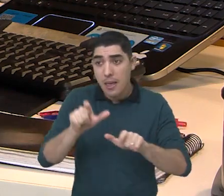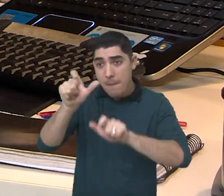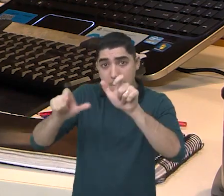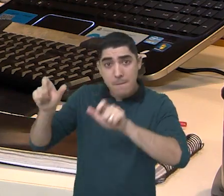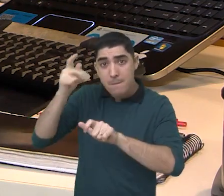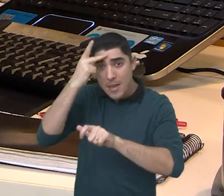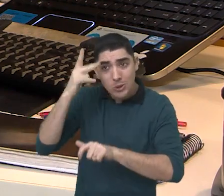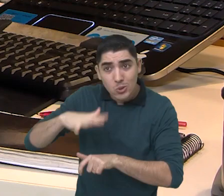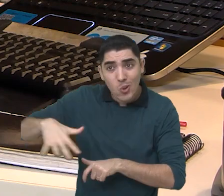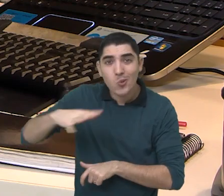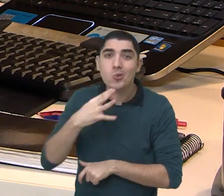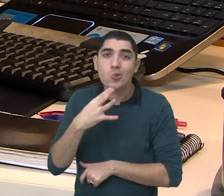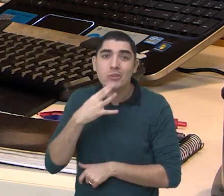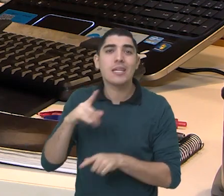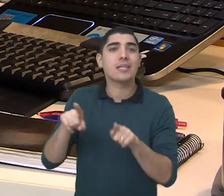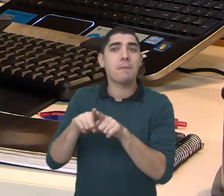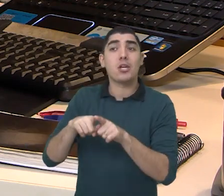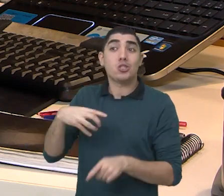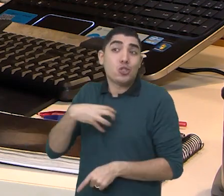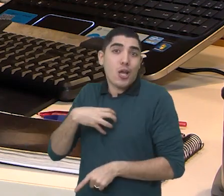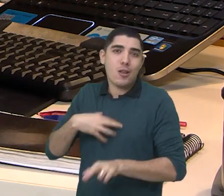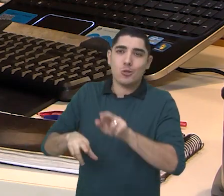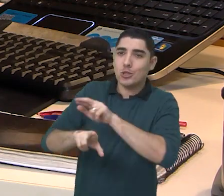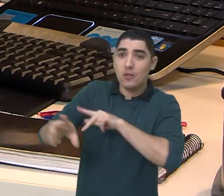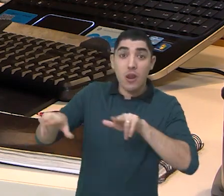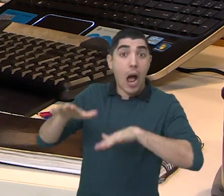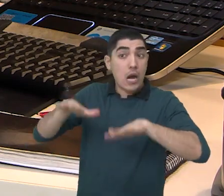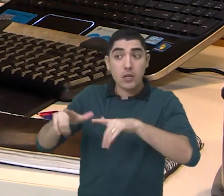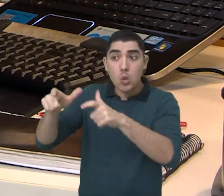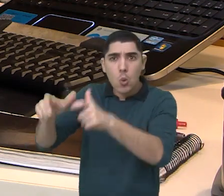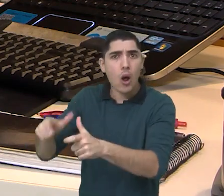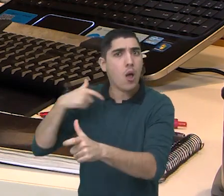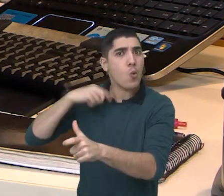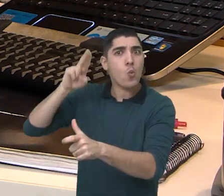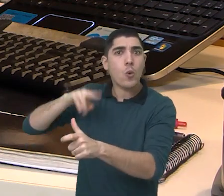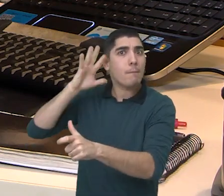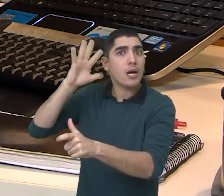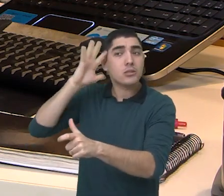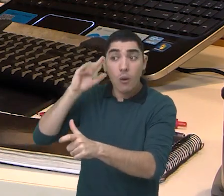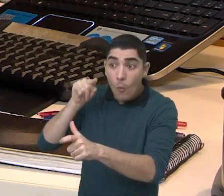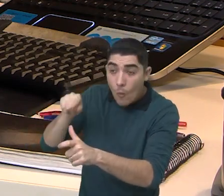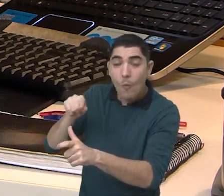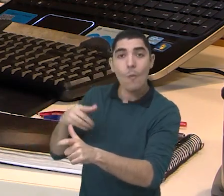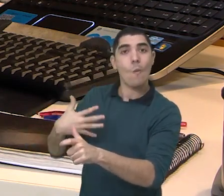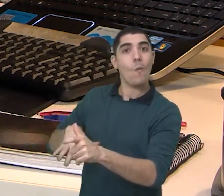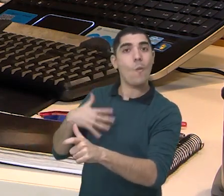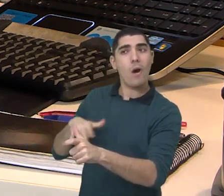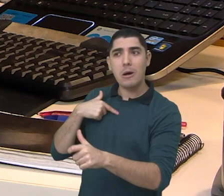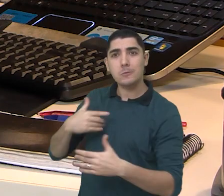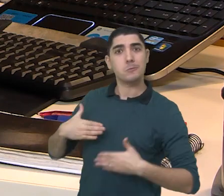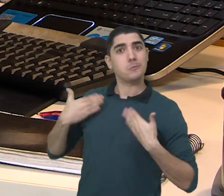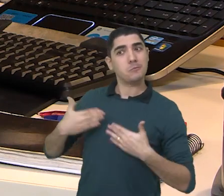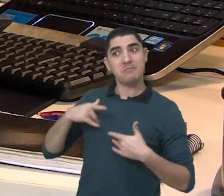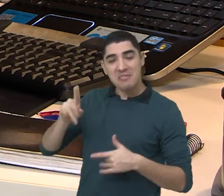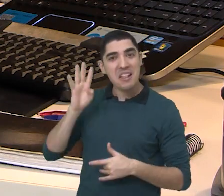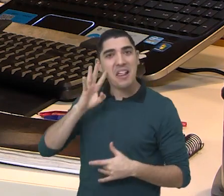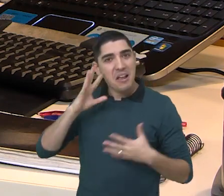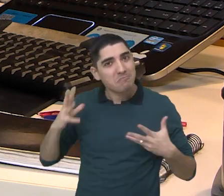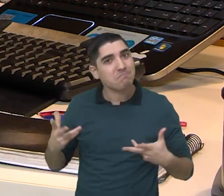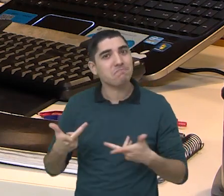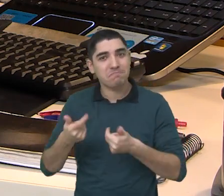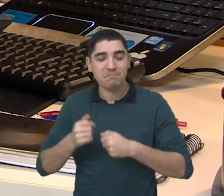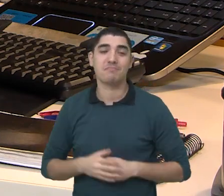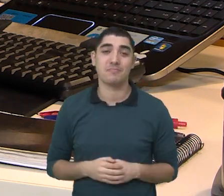chance de você conhecer bastante situações diferentes, sabe, em locais que você às vezes nem imaginava que ia acontecer o negócio, se você se surpreende e vê